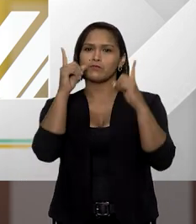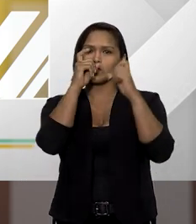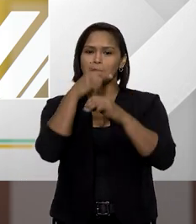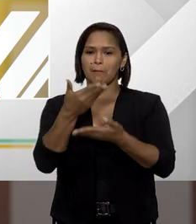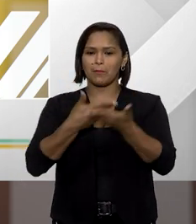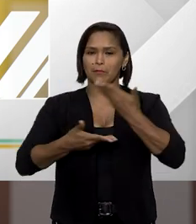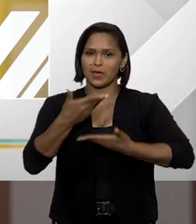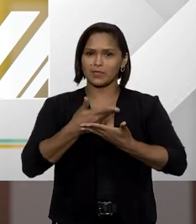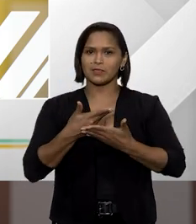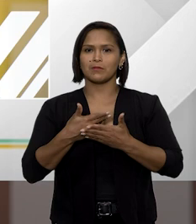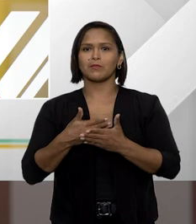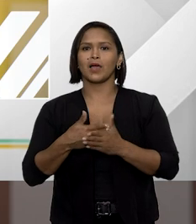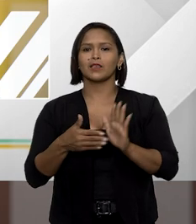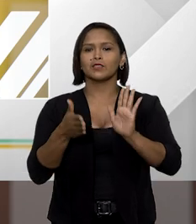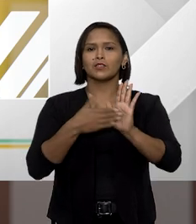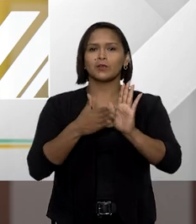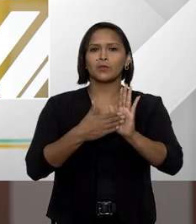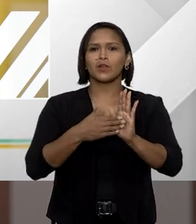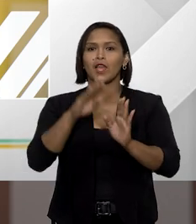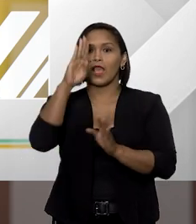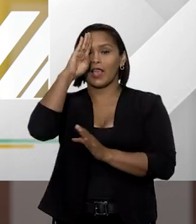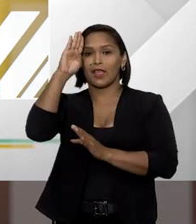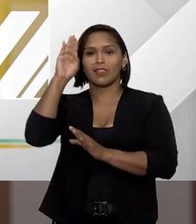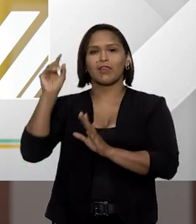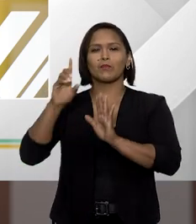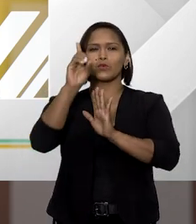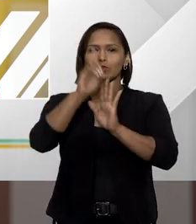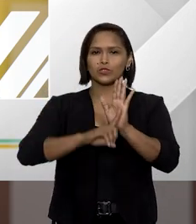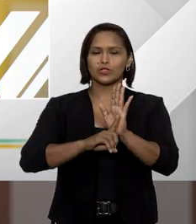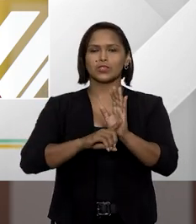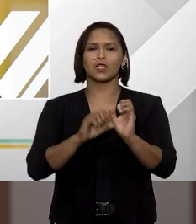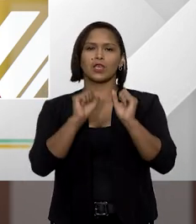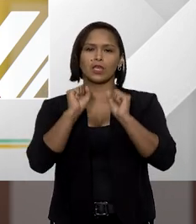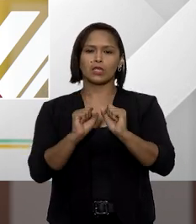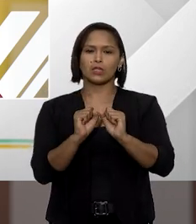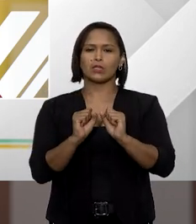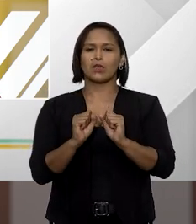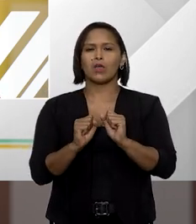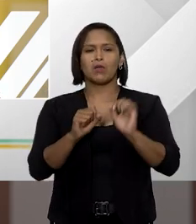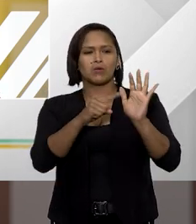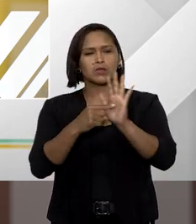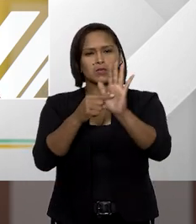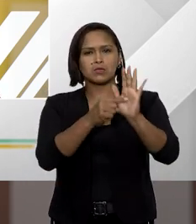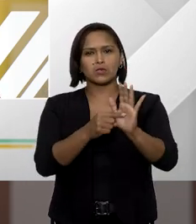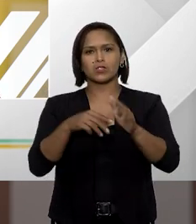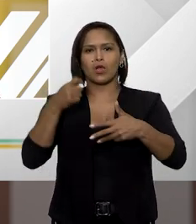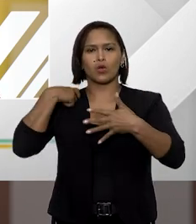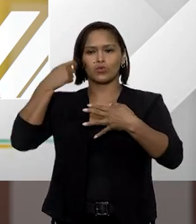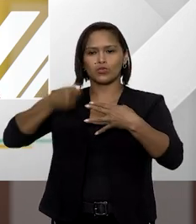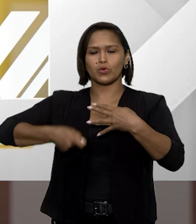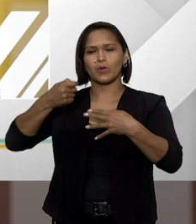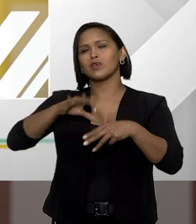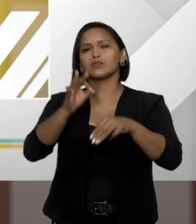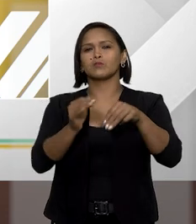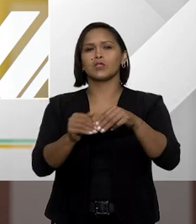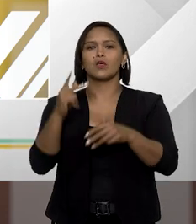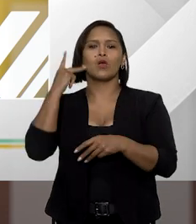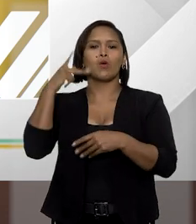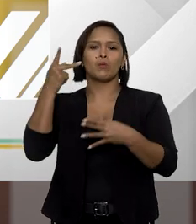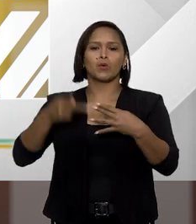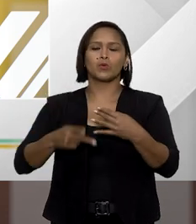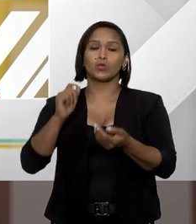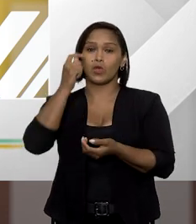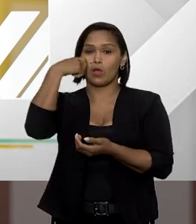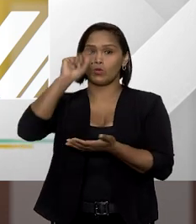gente participar de um programa que, quando era acadêmico de direito, assistia os juízes, promotores, ministros participarem, autores